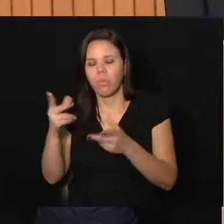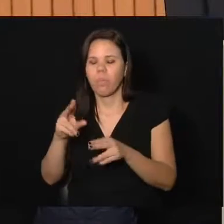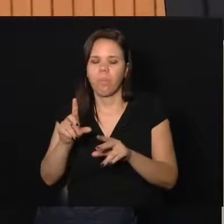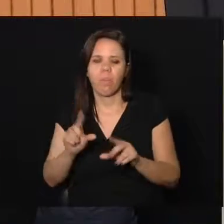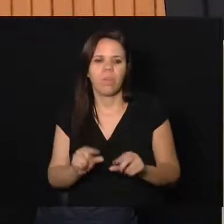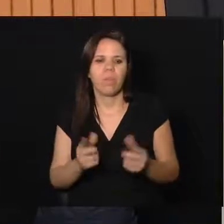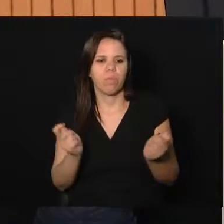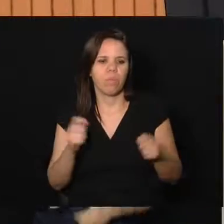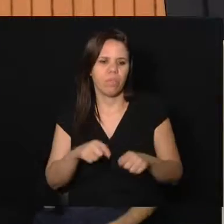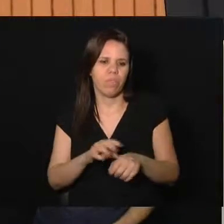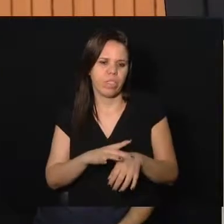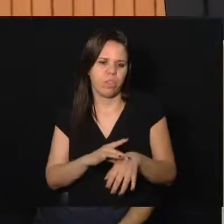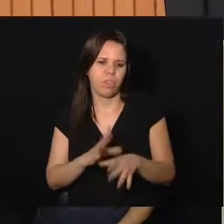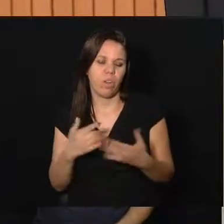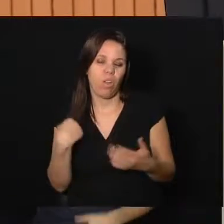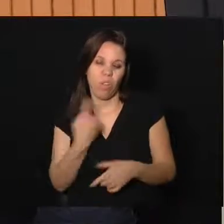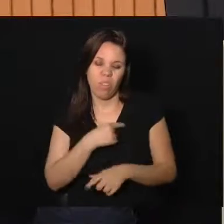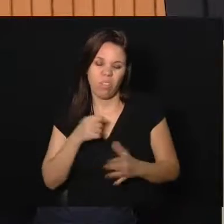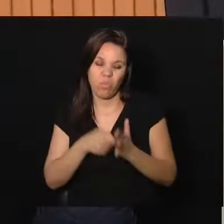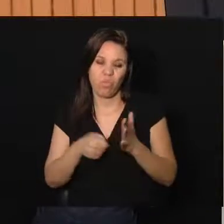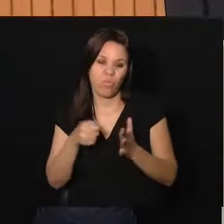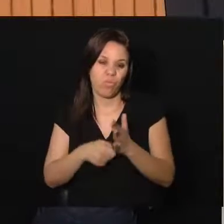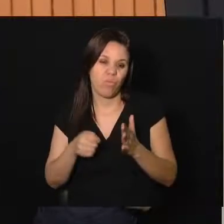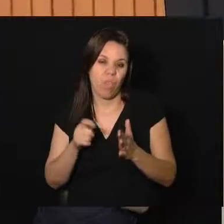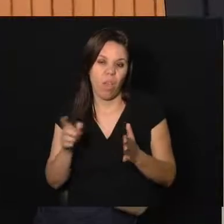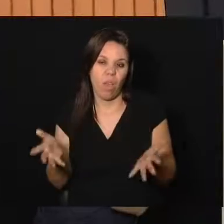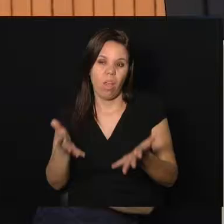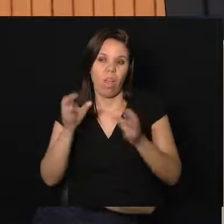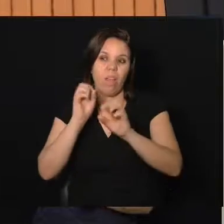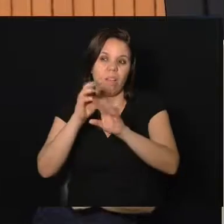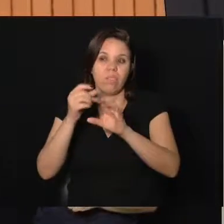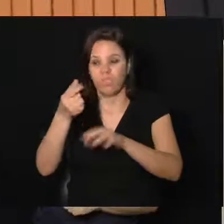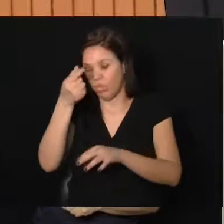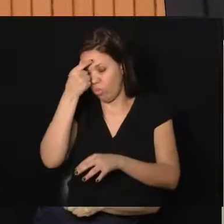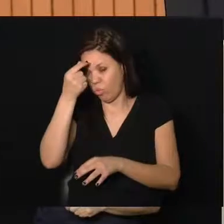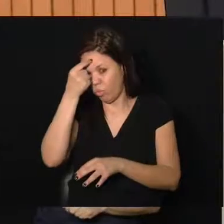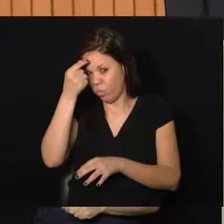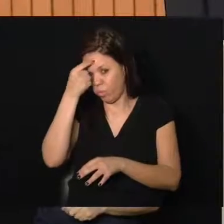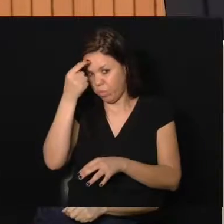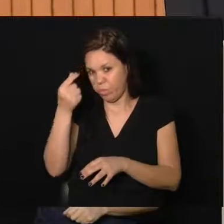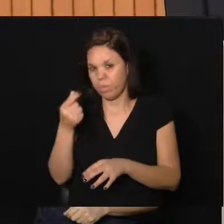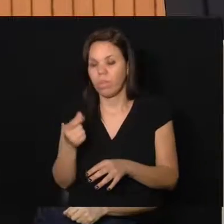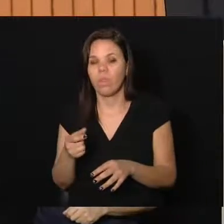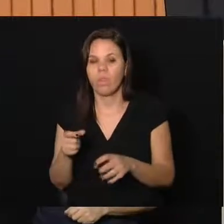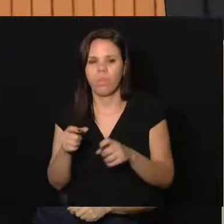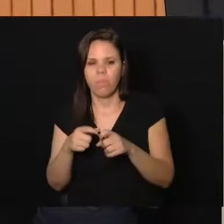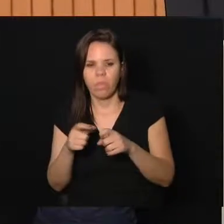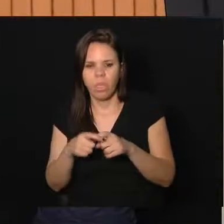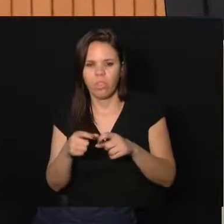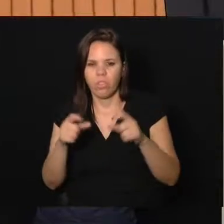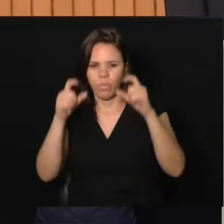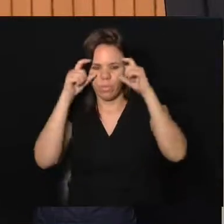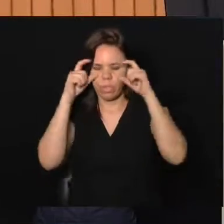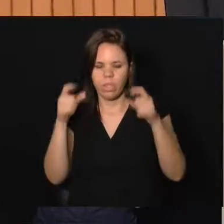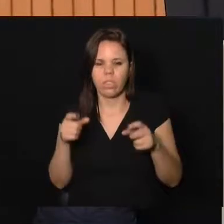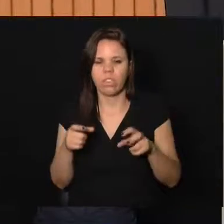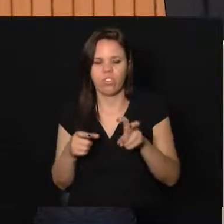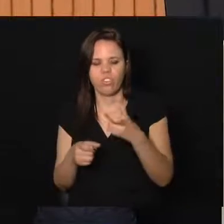nela. Então, hoje o nosso trabalho é também fazer uma conscientização junto aos oftalmologistas,